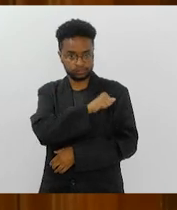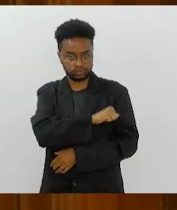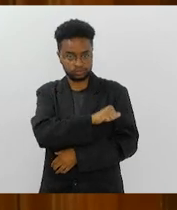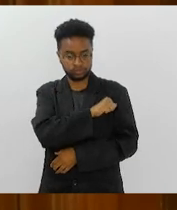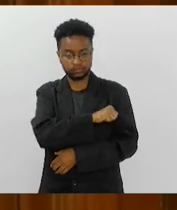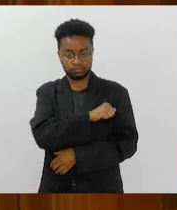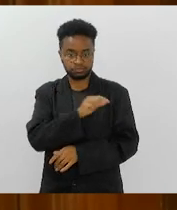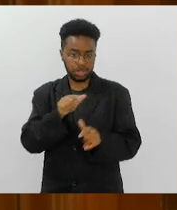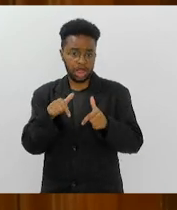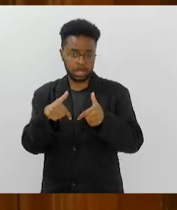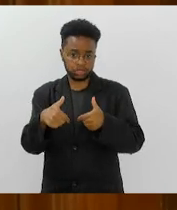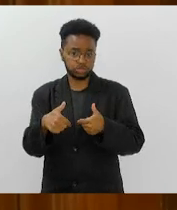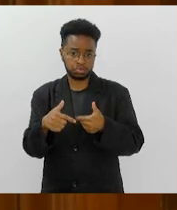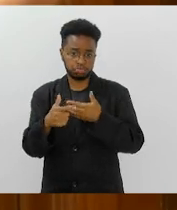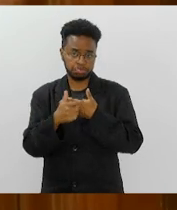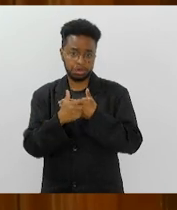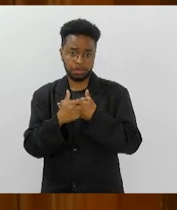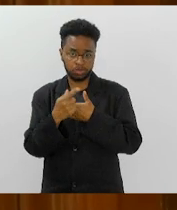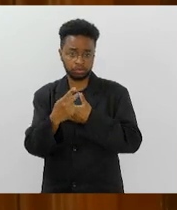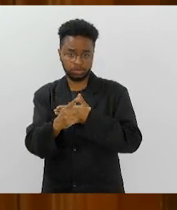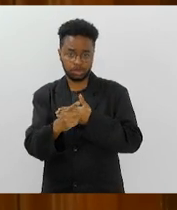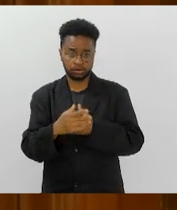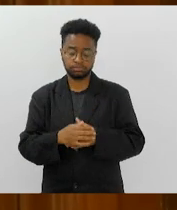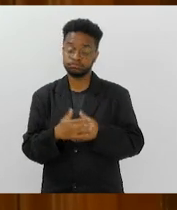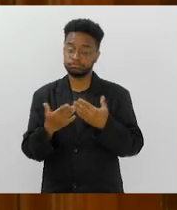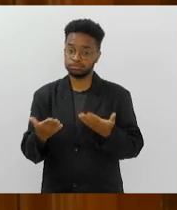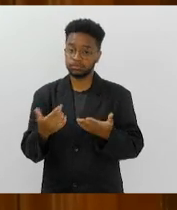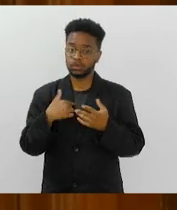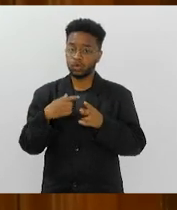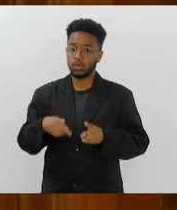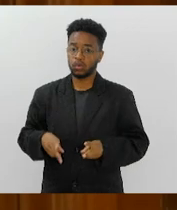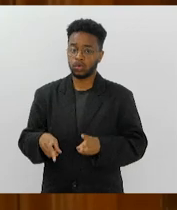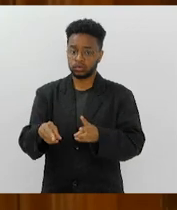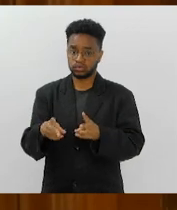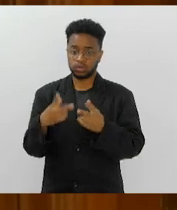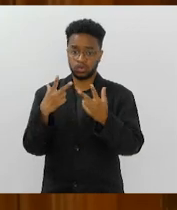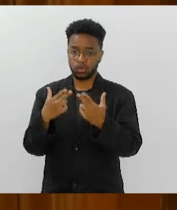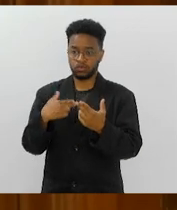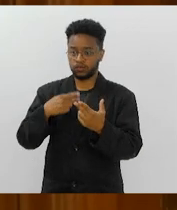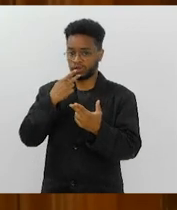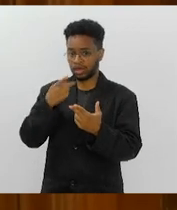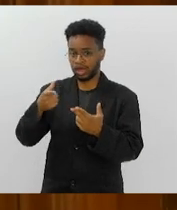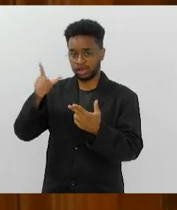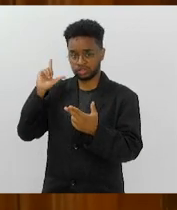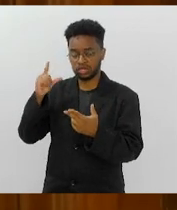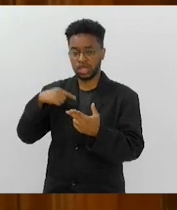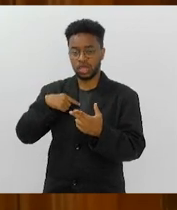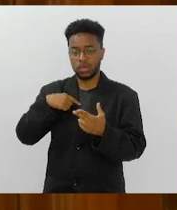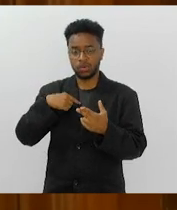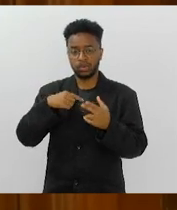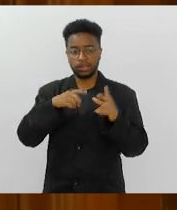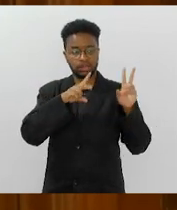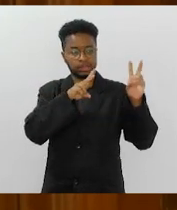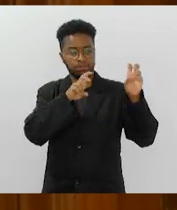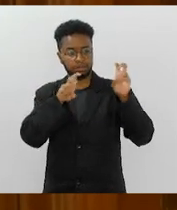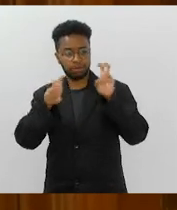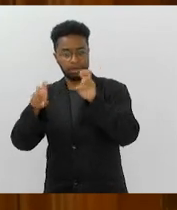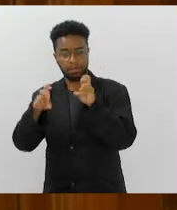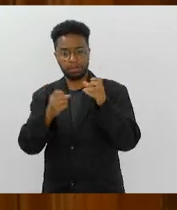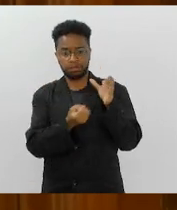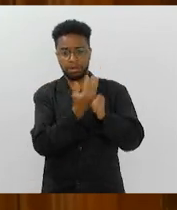sua parte. Então, continuando o que eu estava falando lá atrás, que eu vou igual o Windows, vou abrindo várias janelas, mas eu vou fechando, eu não esqueço, não.